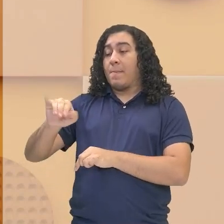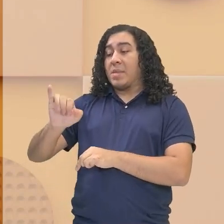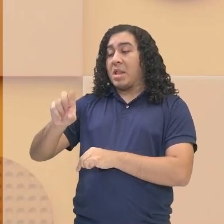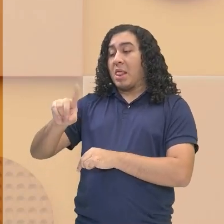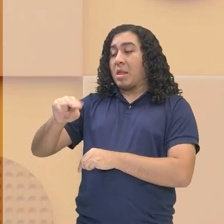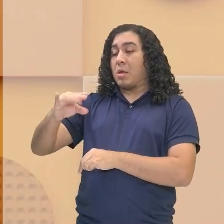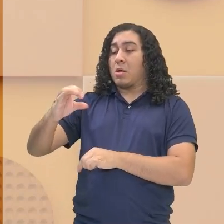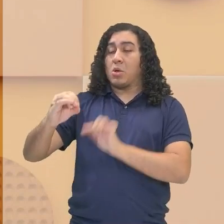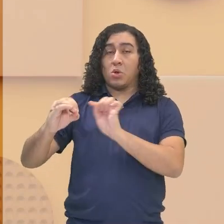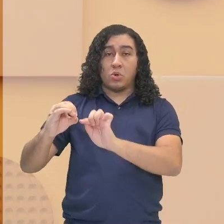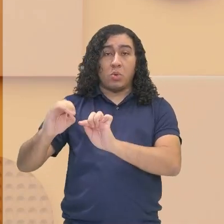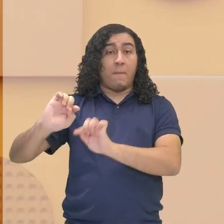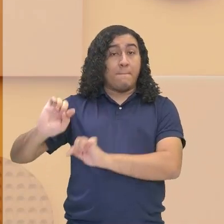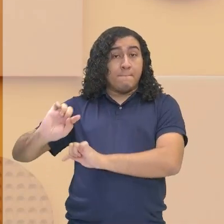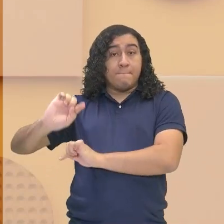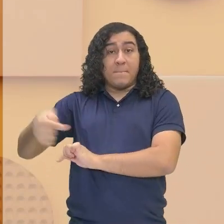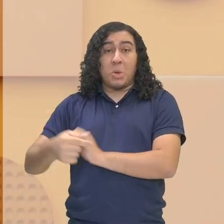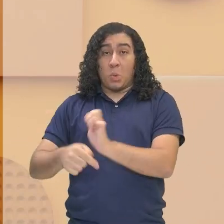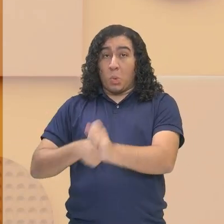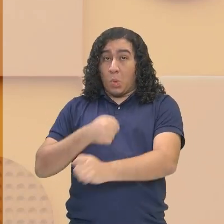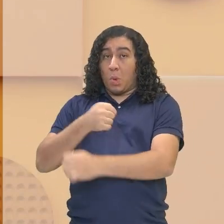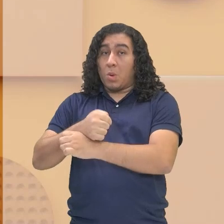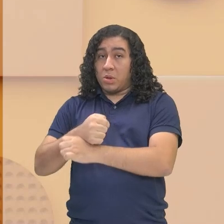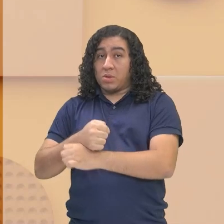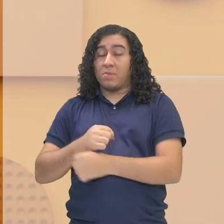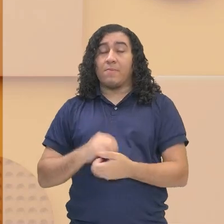termos que sempre vão estar, né,